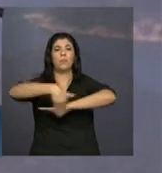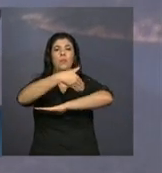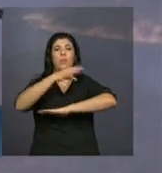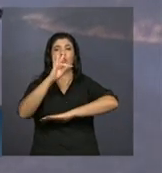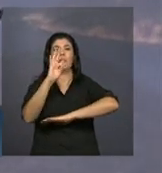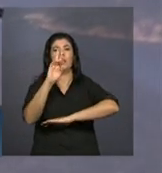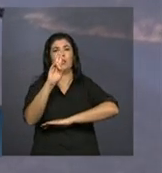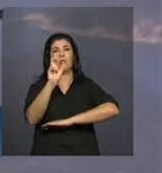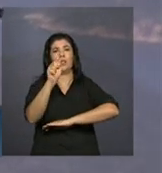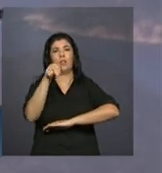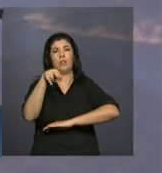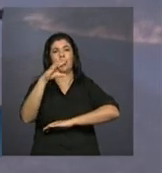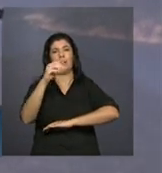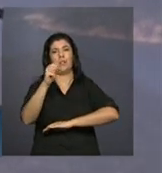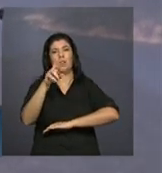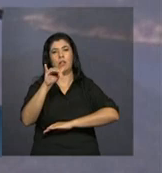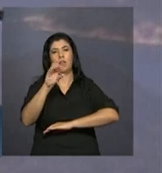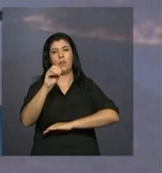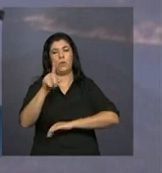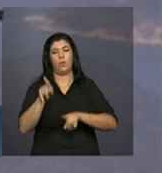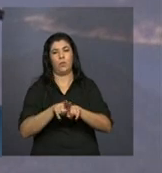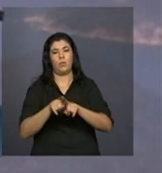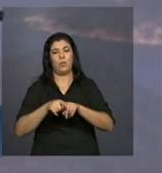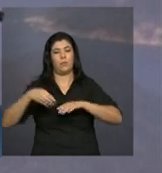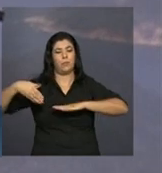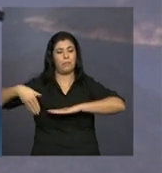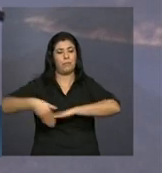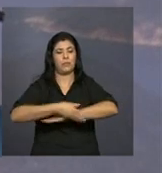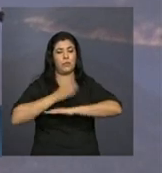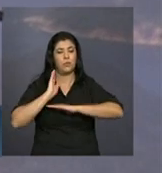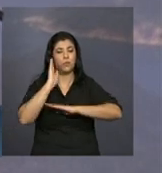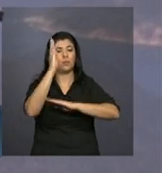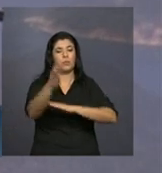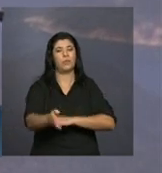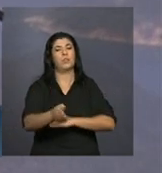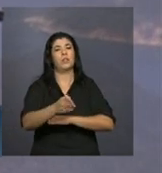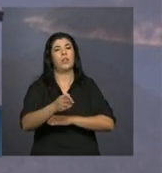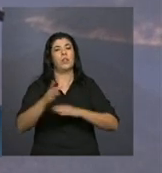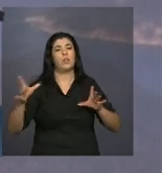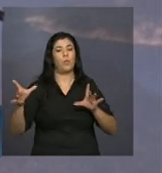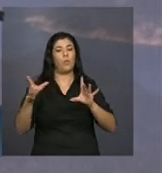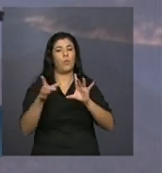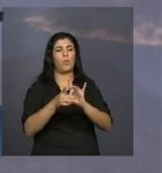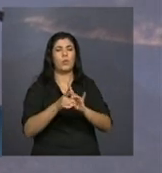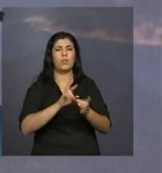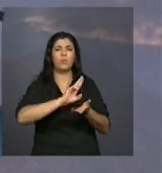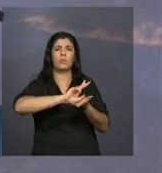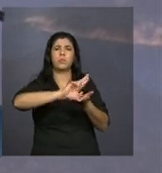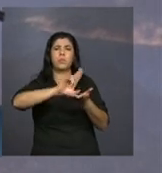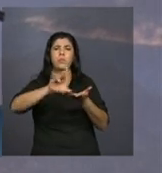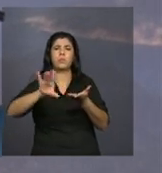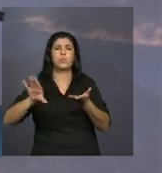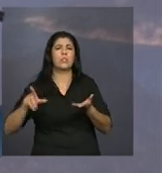cidade transversalmente e permite que milhares e milhares, hoje é